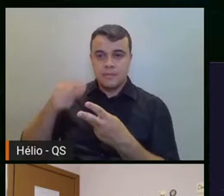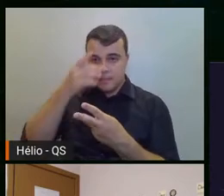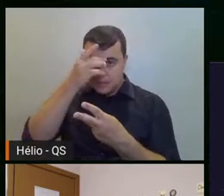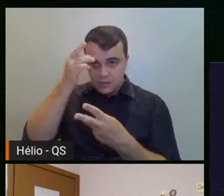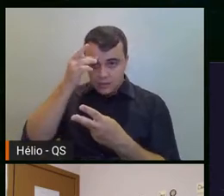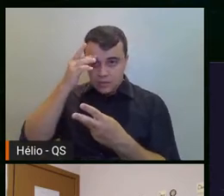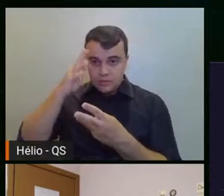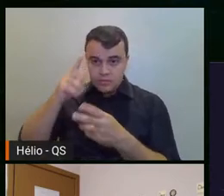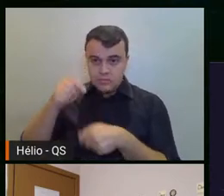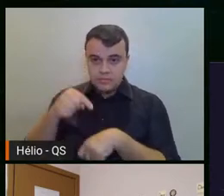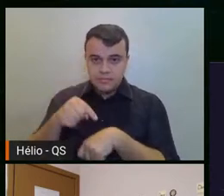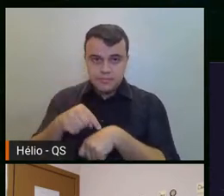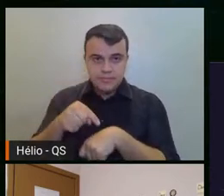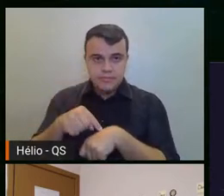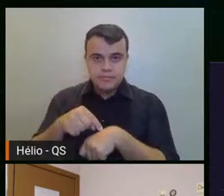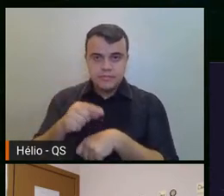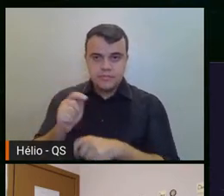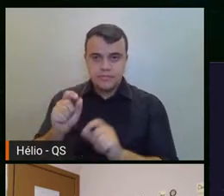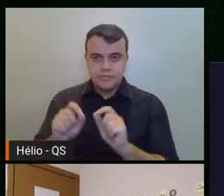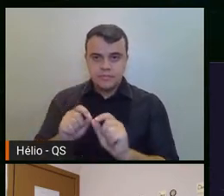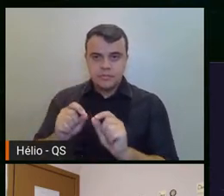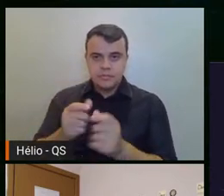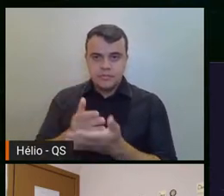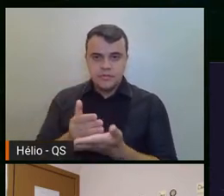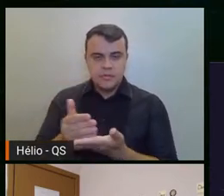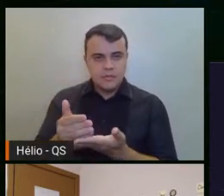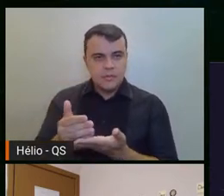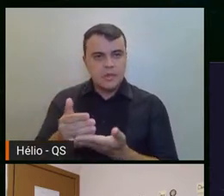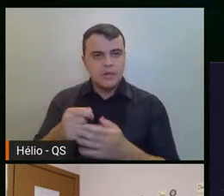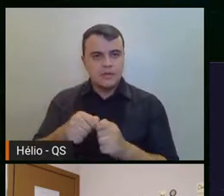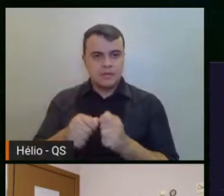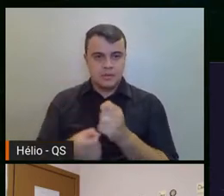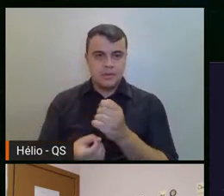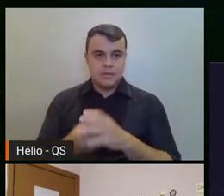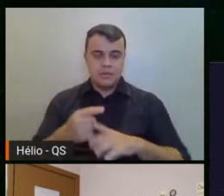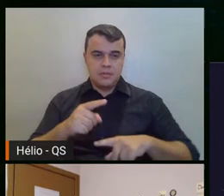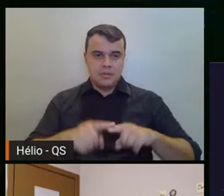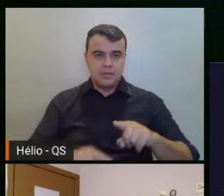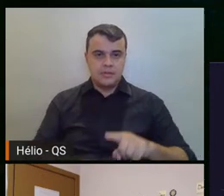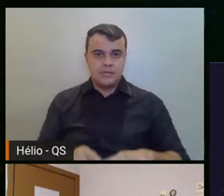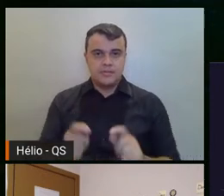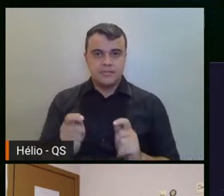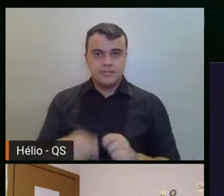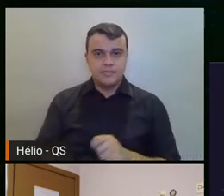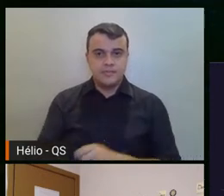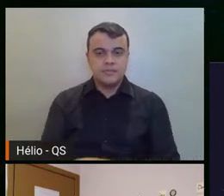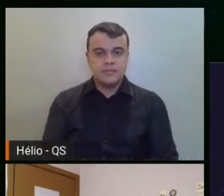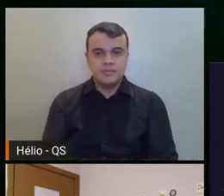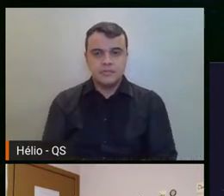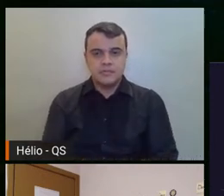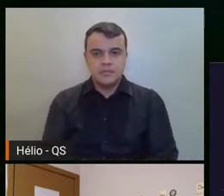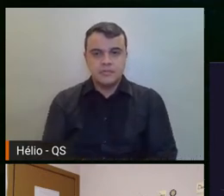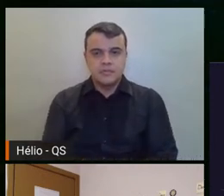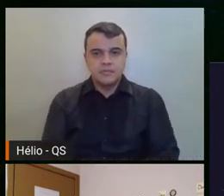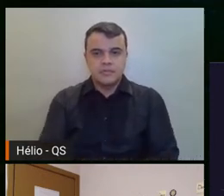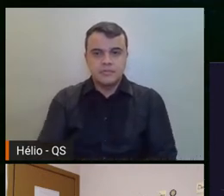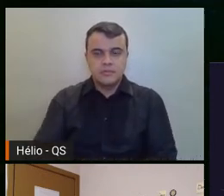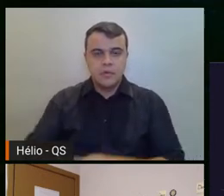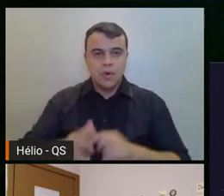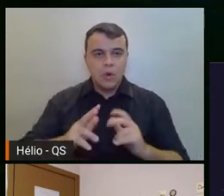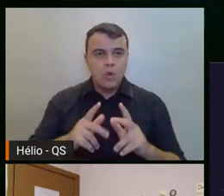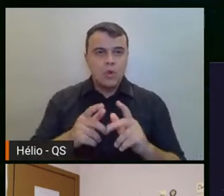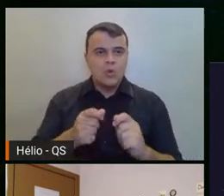ali parando um momento ali para se dedicar na construir esse material o cara construir um material muito rico Então pode ter certeza que essas